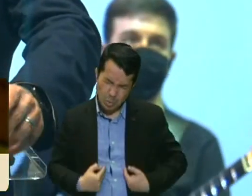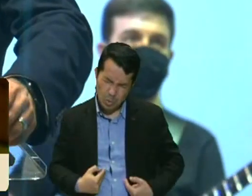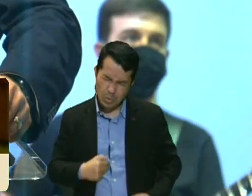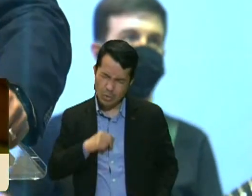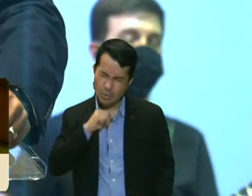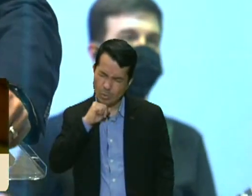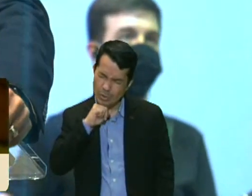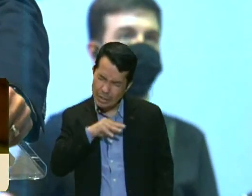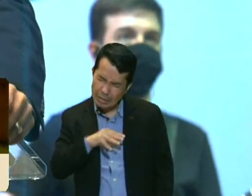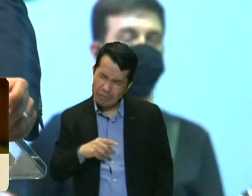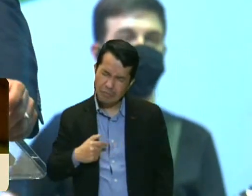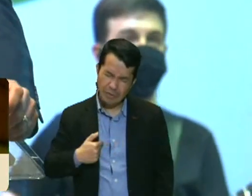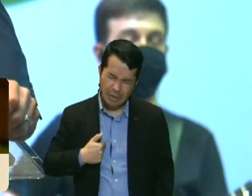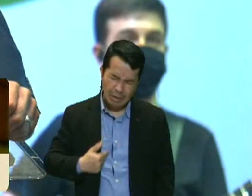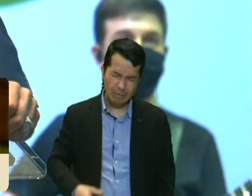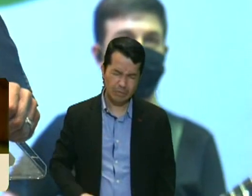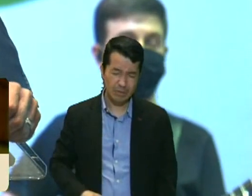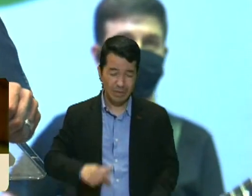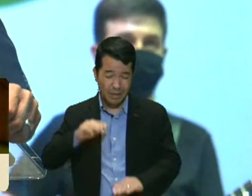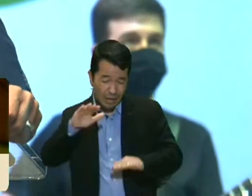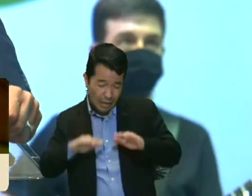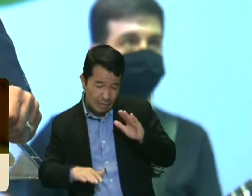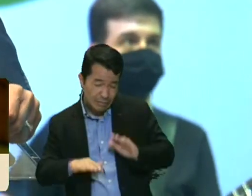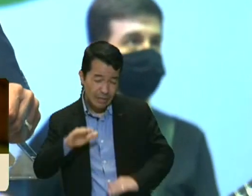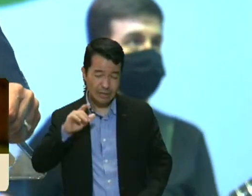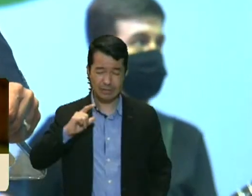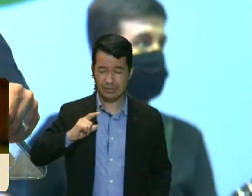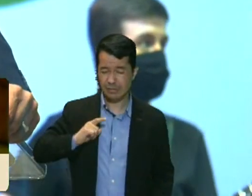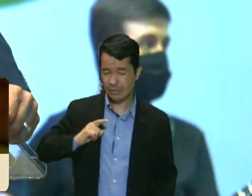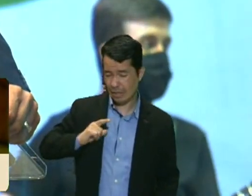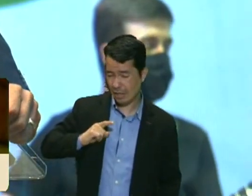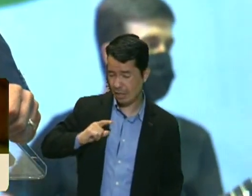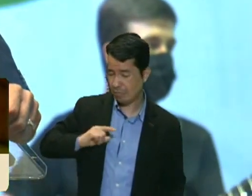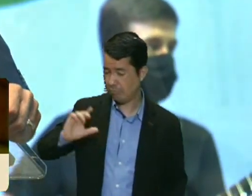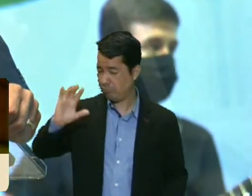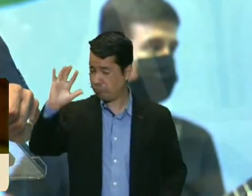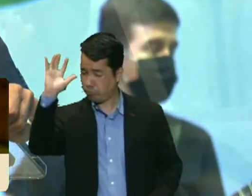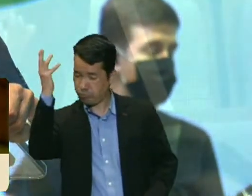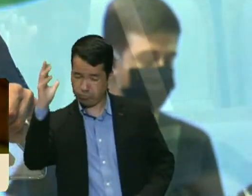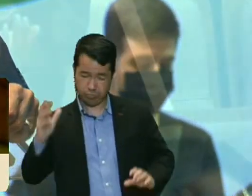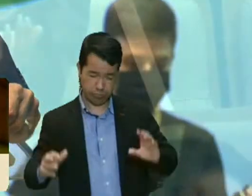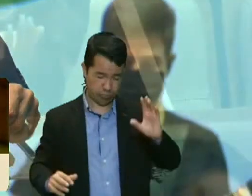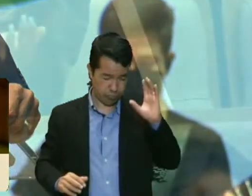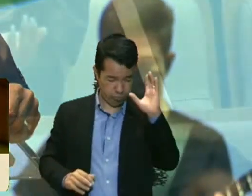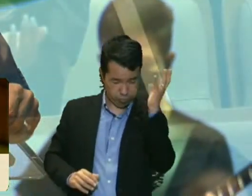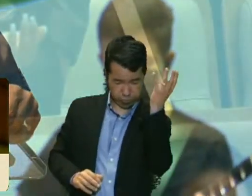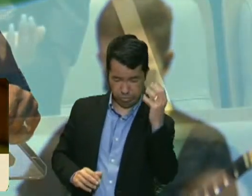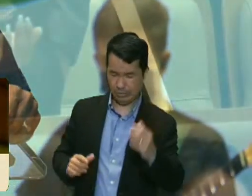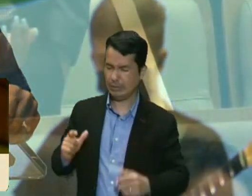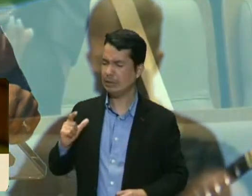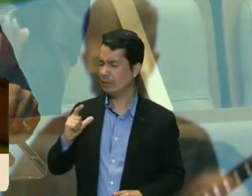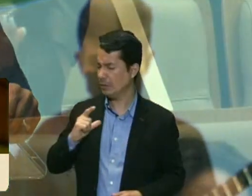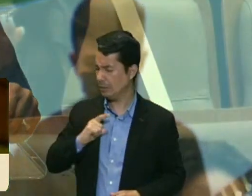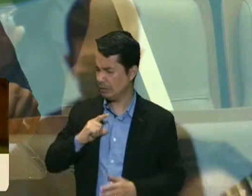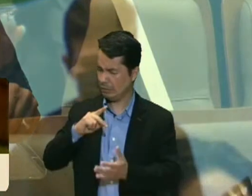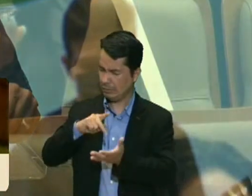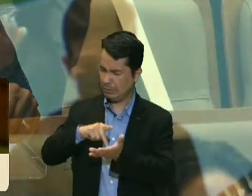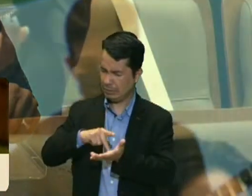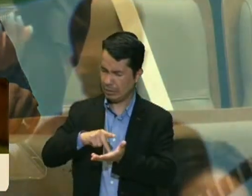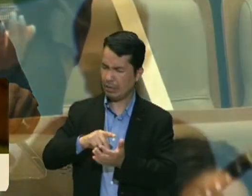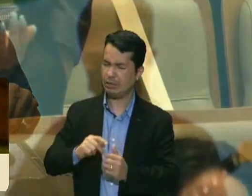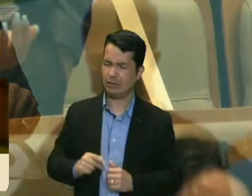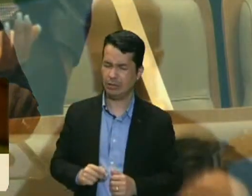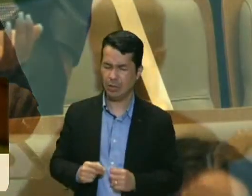situações, elas parecem ser muito mais fortes do que o poder que há no Senhor.